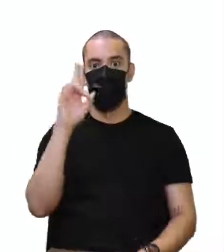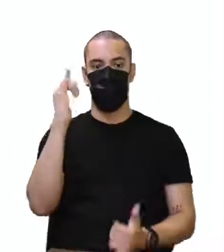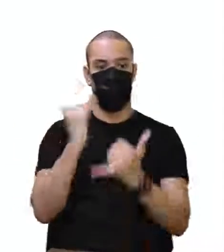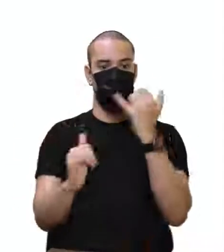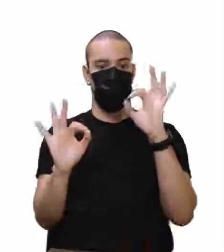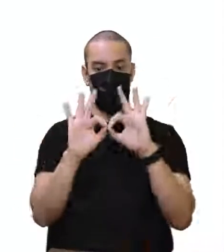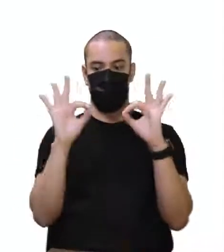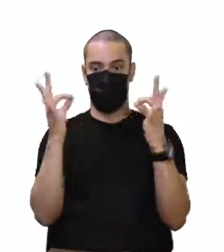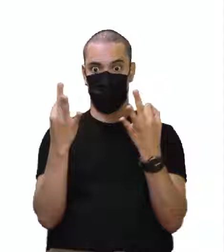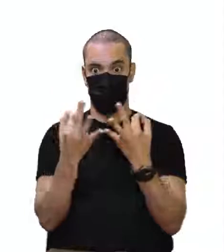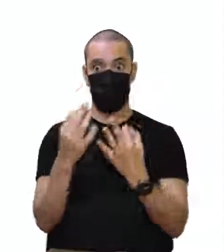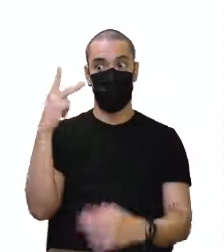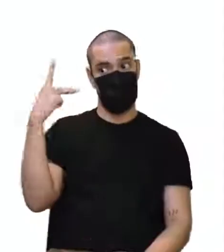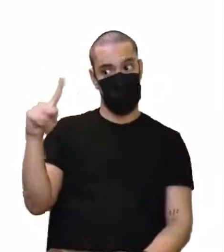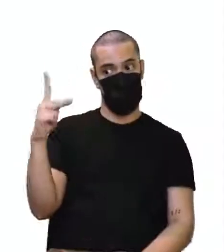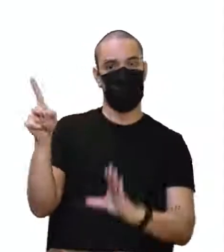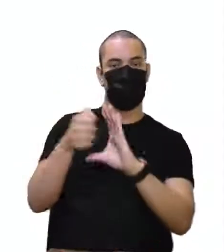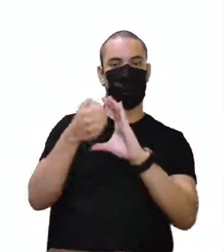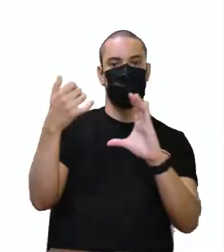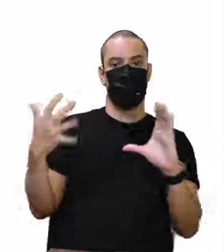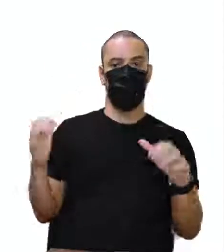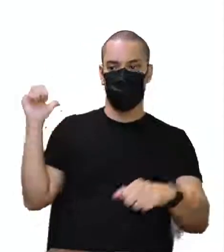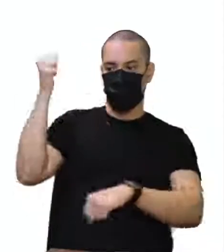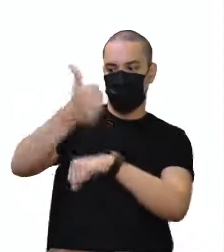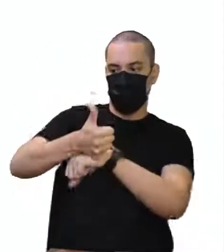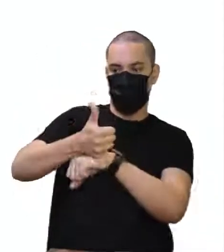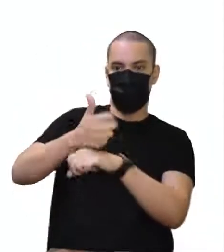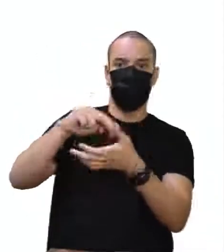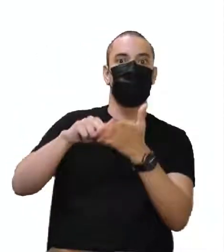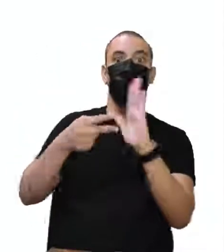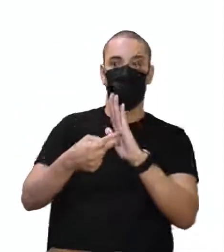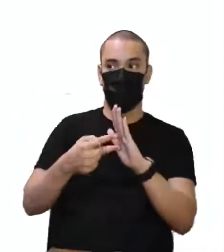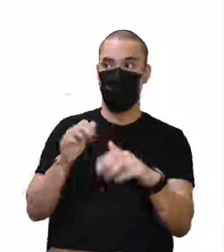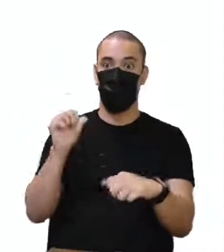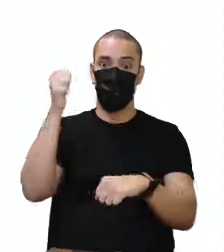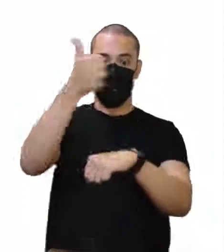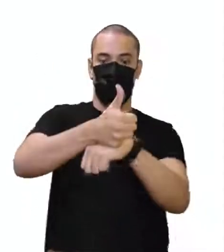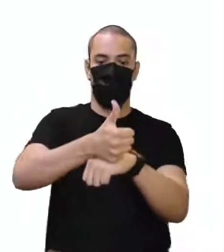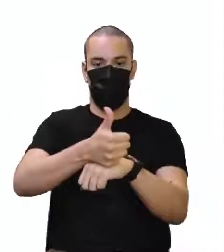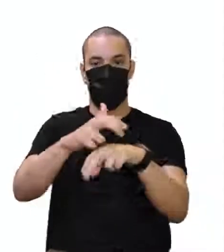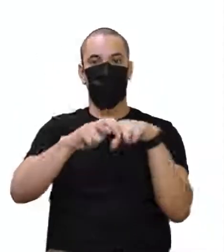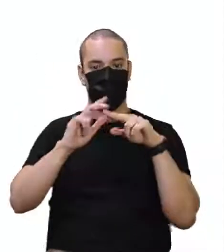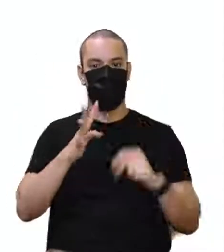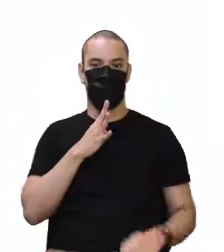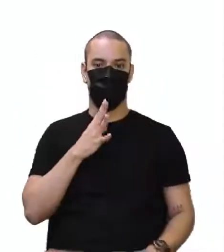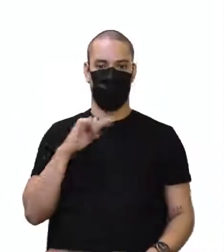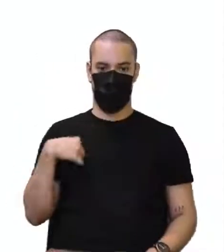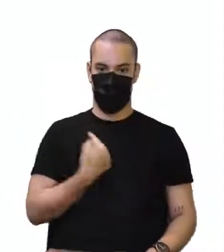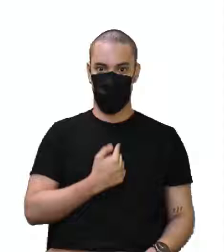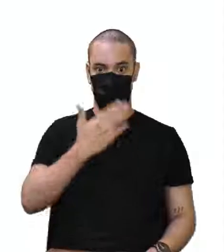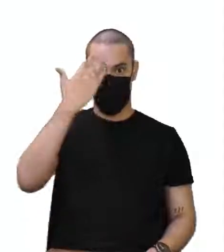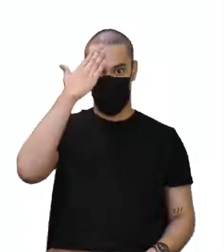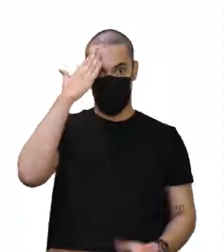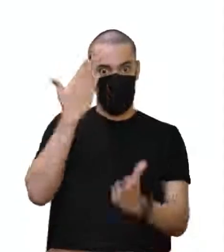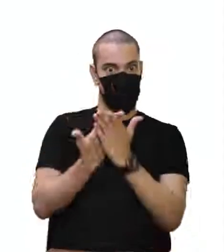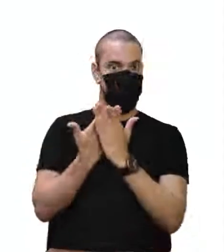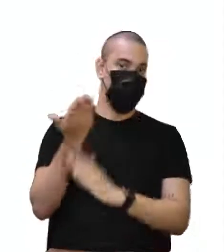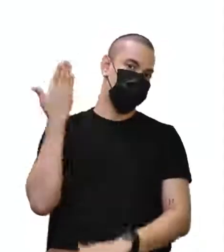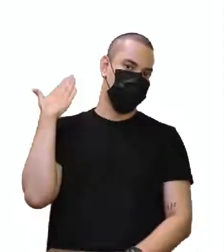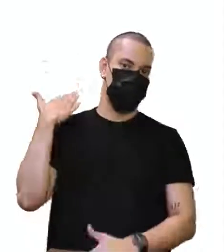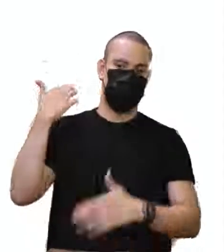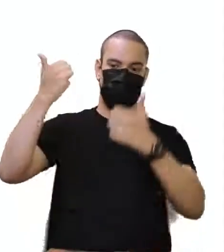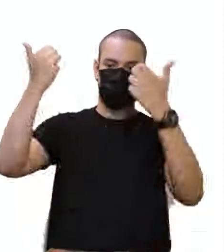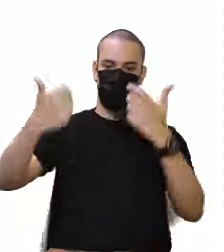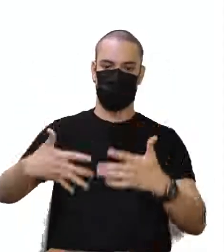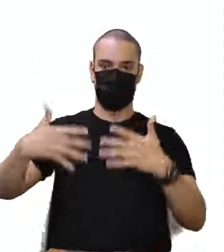parental, aquela característica que sobressaía, então, era a dominante. E aí a gente ficou conhecendo, nas aulas anteriores, a gente